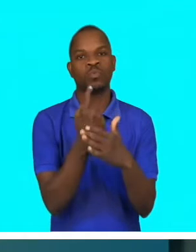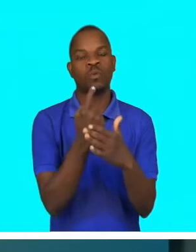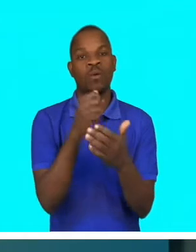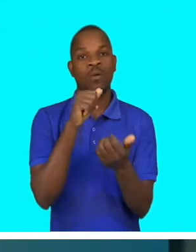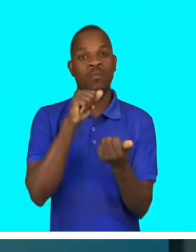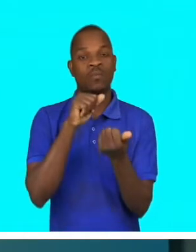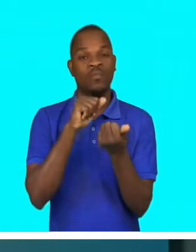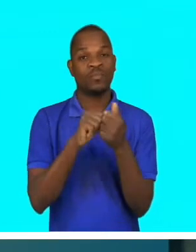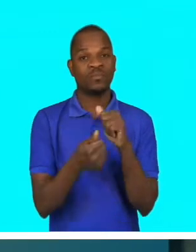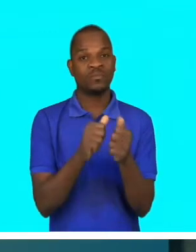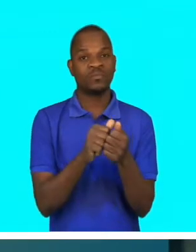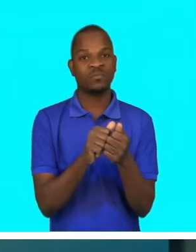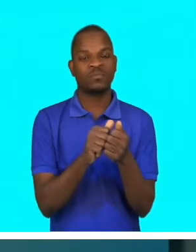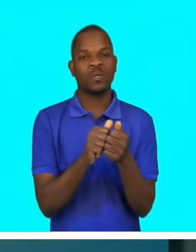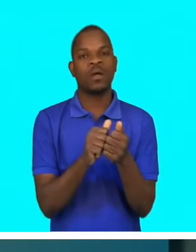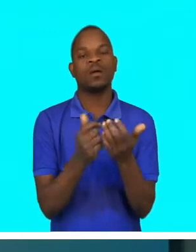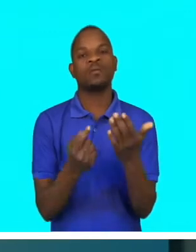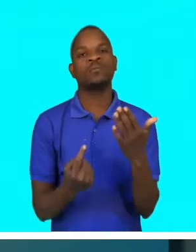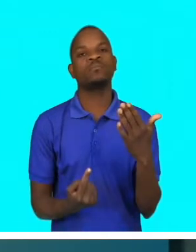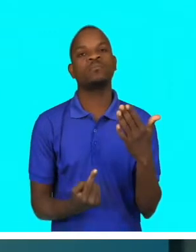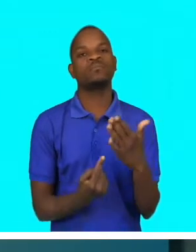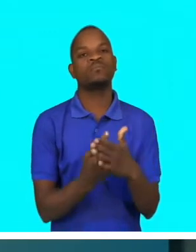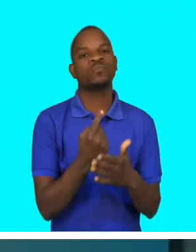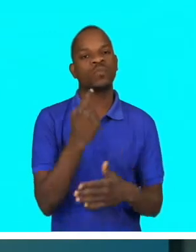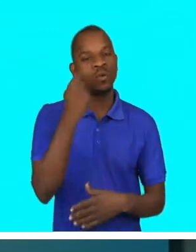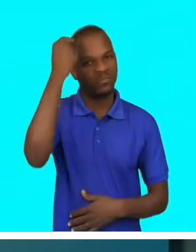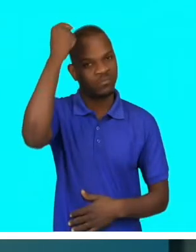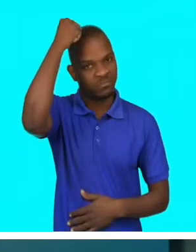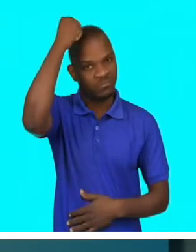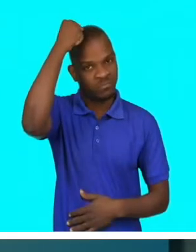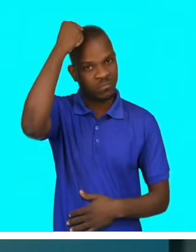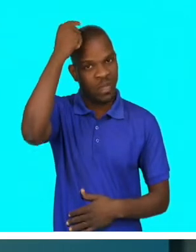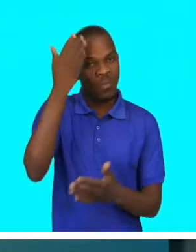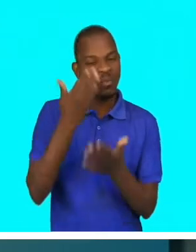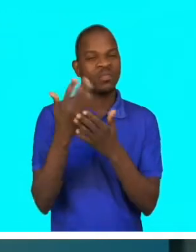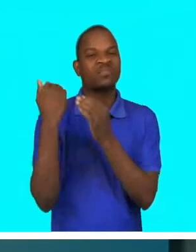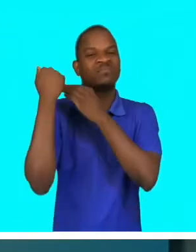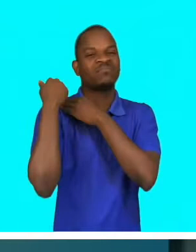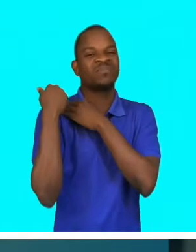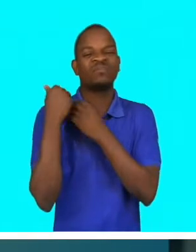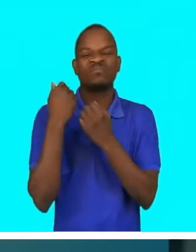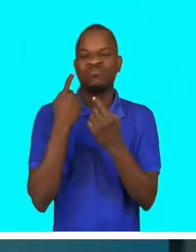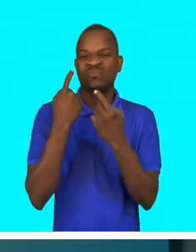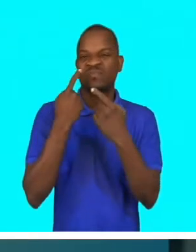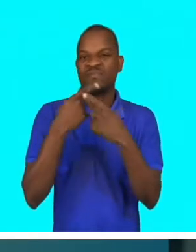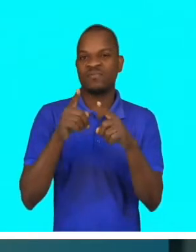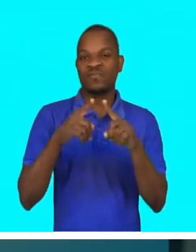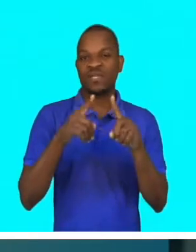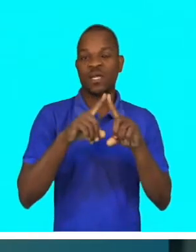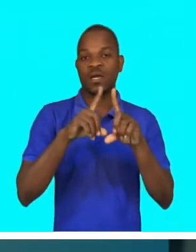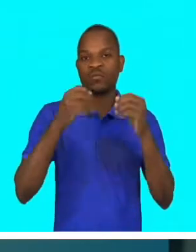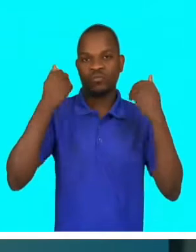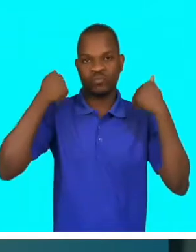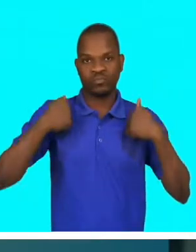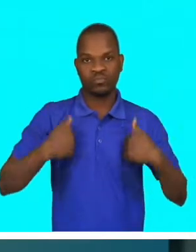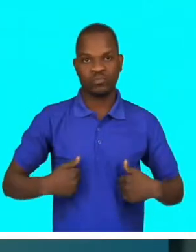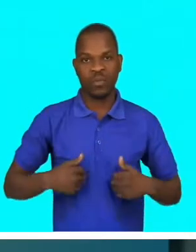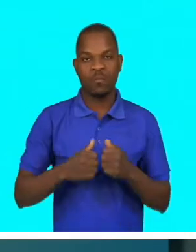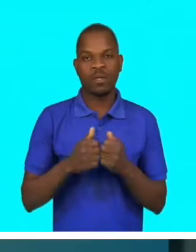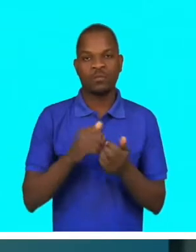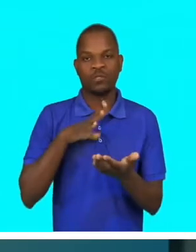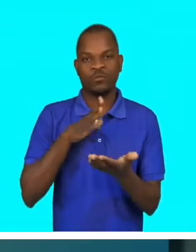meningites, destas capas, o comprometimento está a nível de todo o cérebro. O cérebro é o motor de todas as atividades do nosso corpo. Então, só